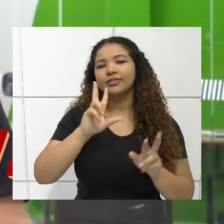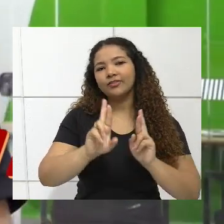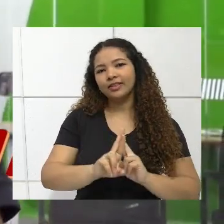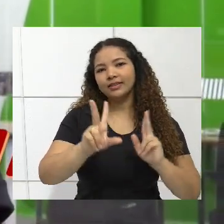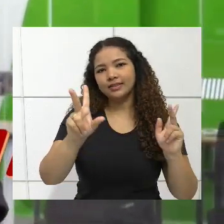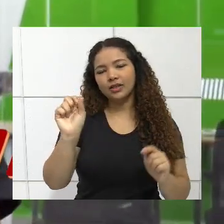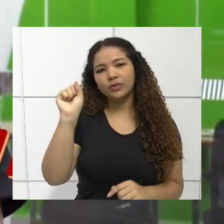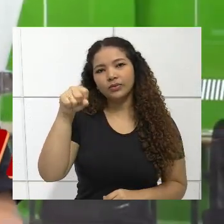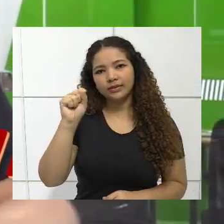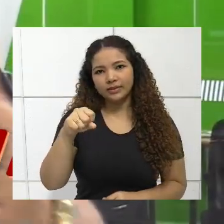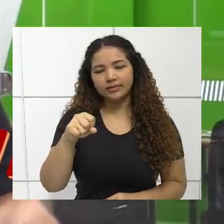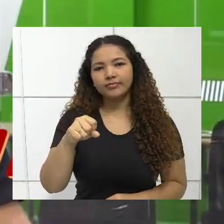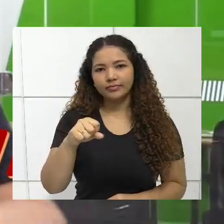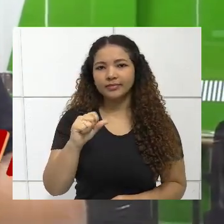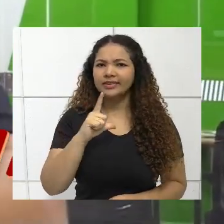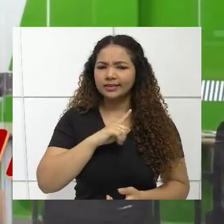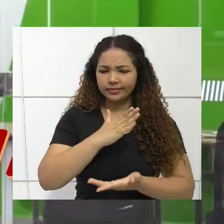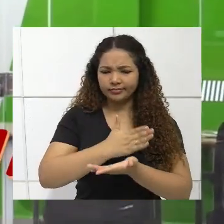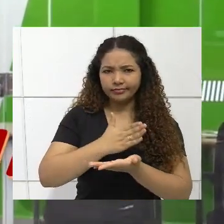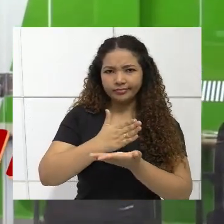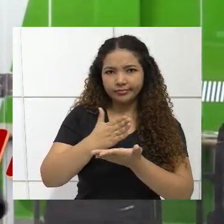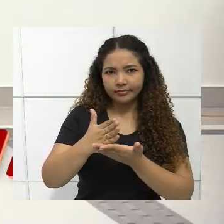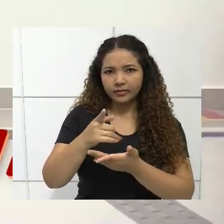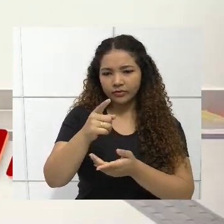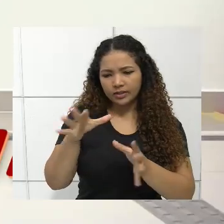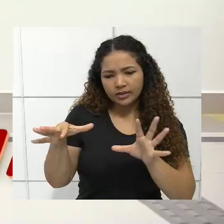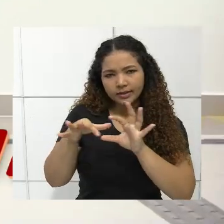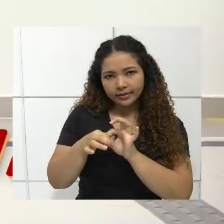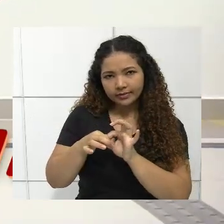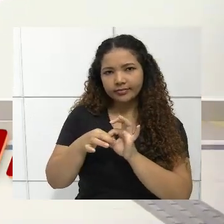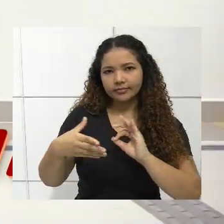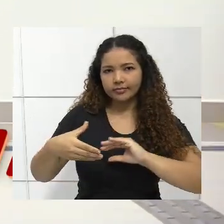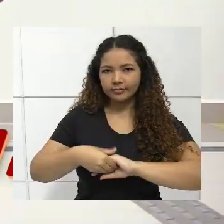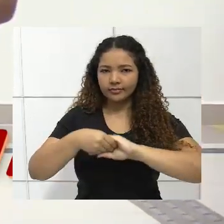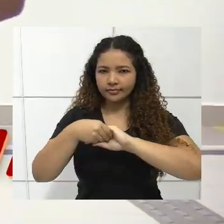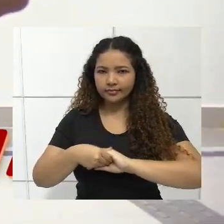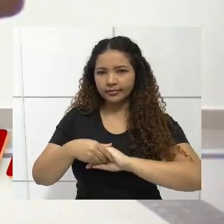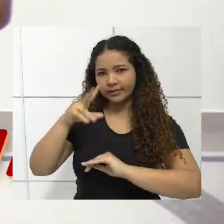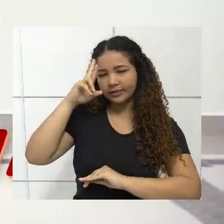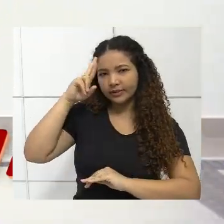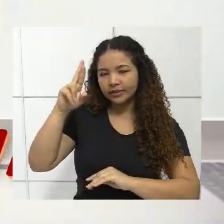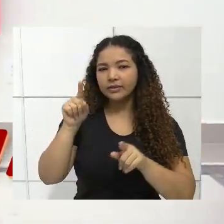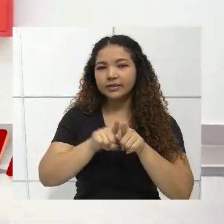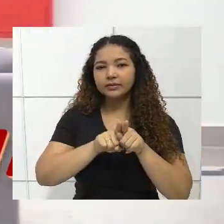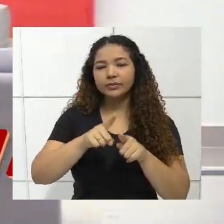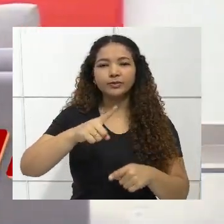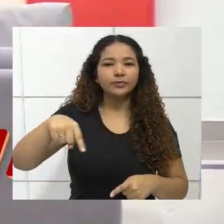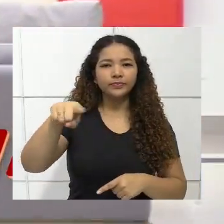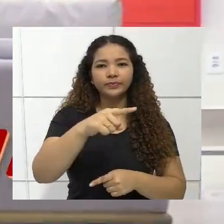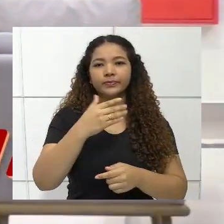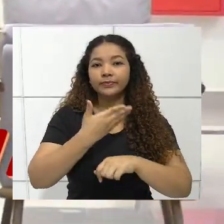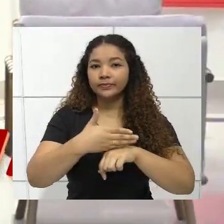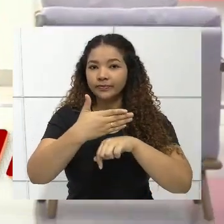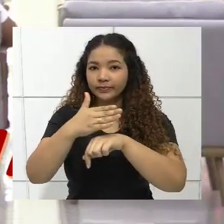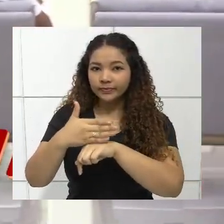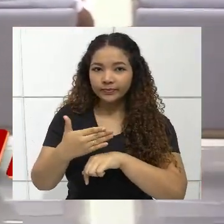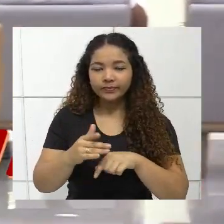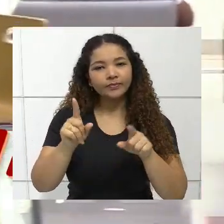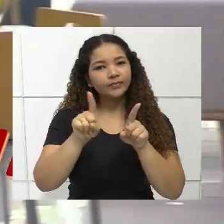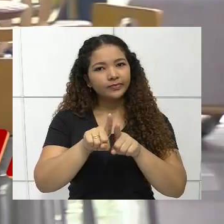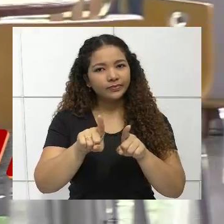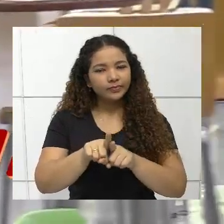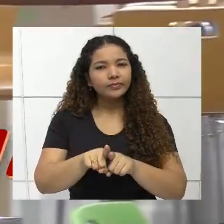além da cota capital que você se associa, que você se torna dono, você faz parte dela, então nada mais justo do que o